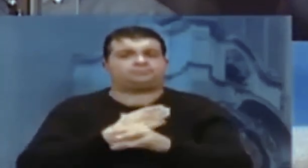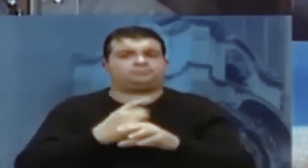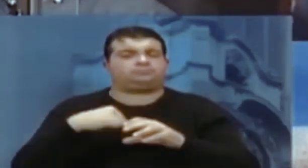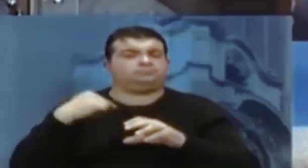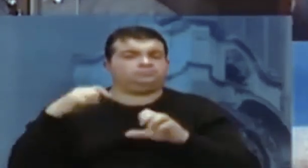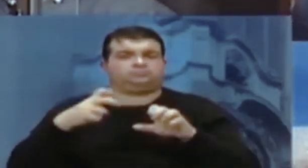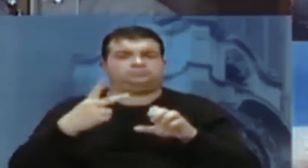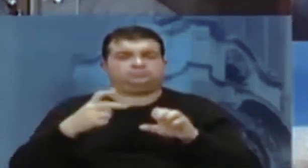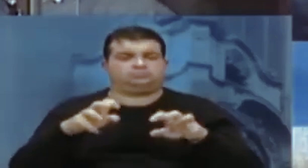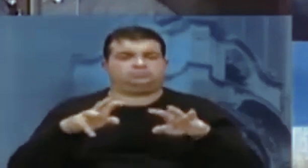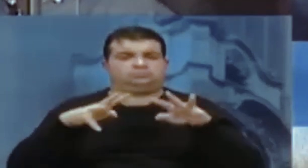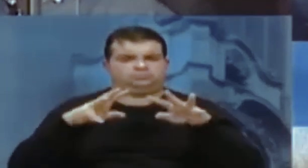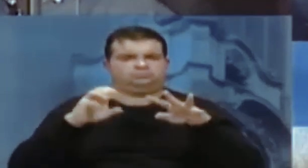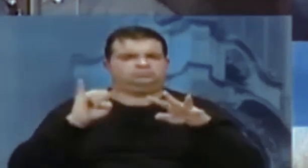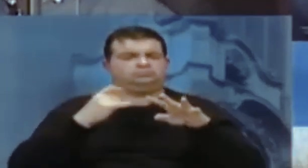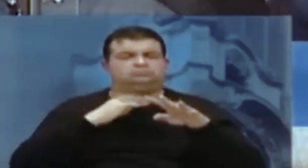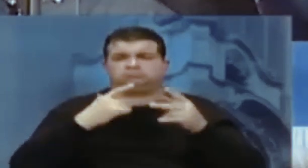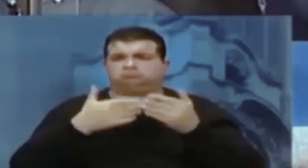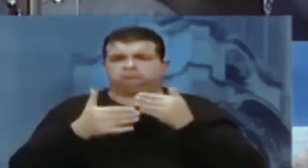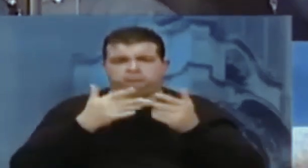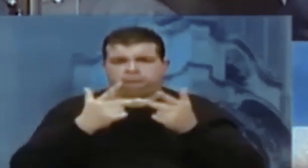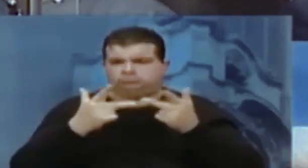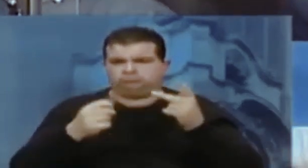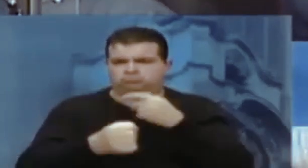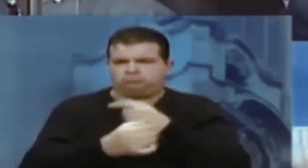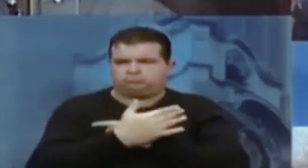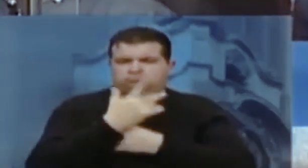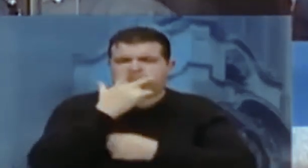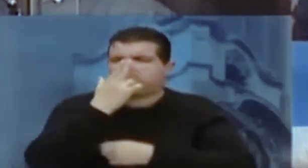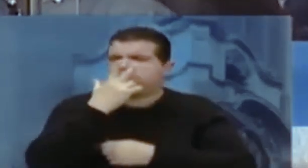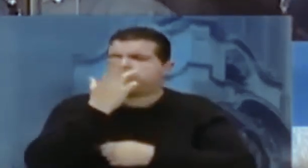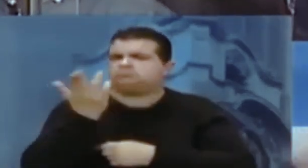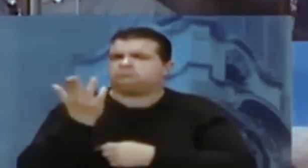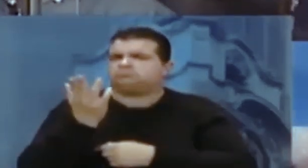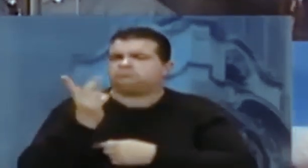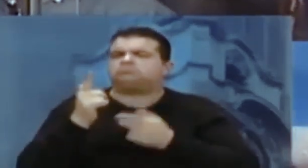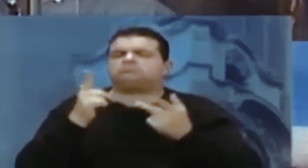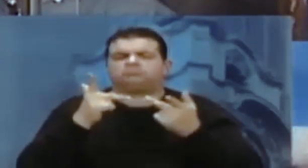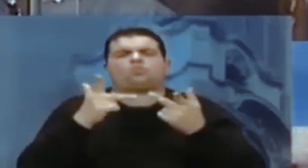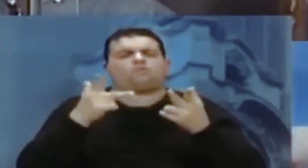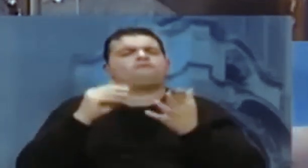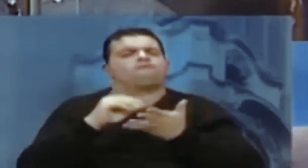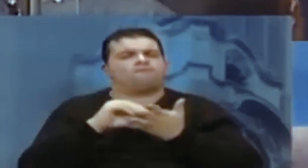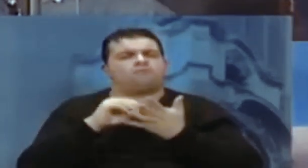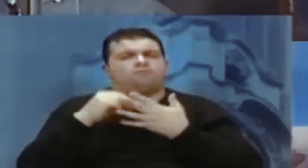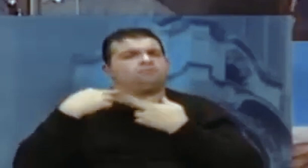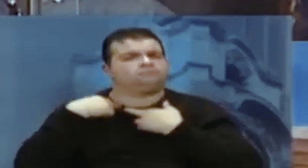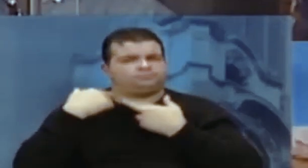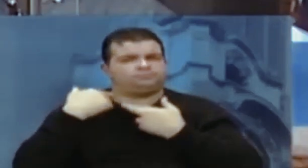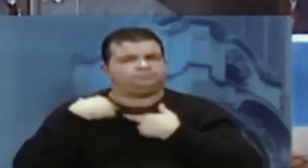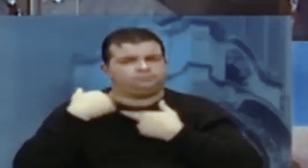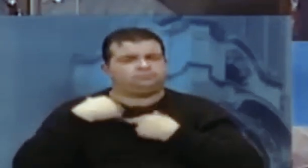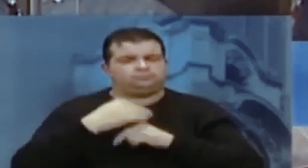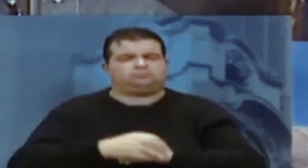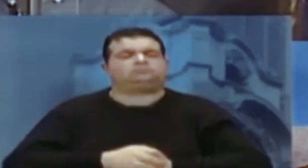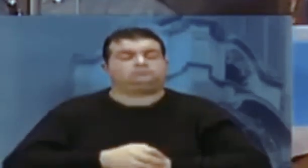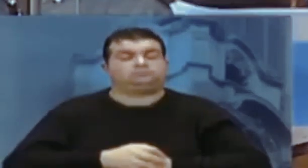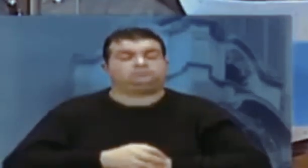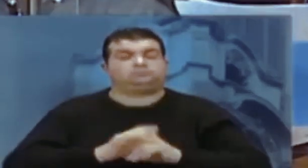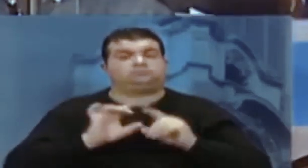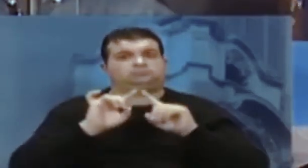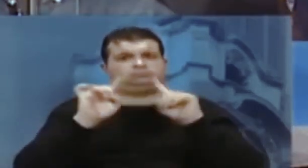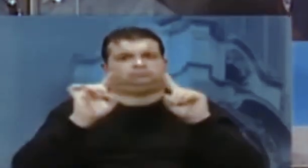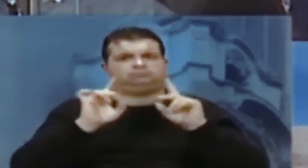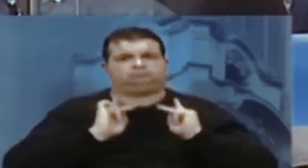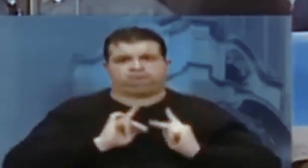sessões, como se isso tivesse qualquer coisa a ver com corrupção, é no mínimo irresponsável. Mas, vindo